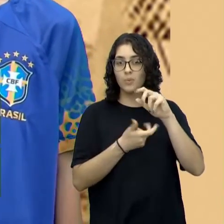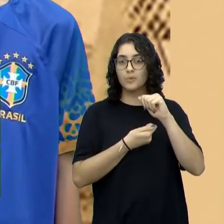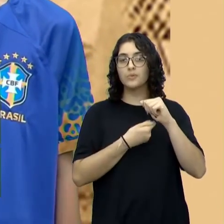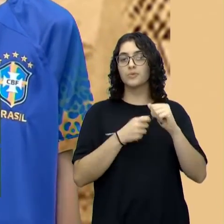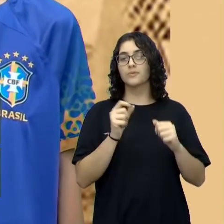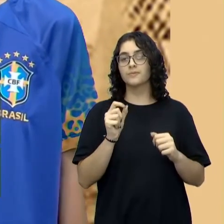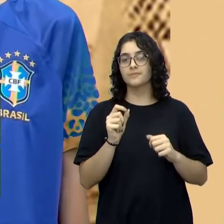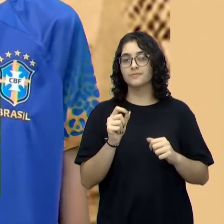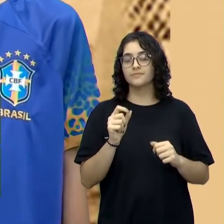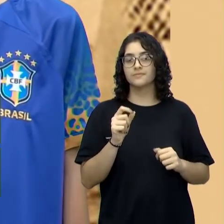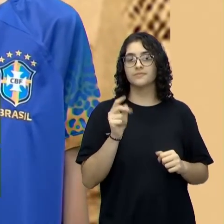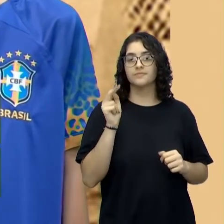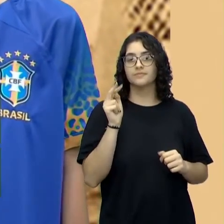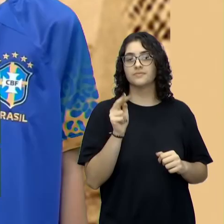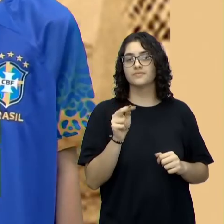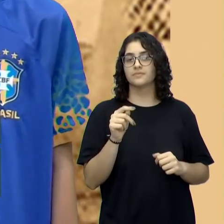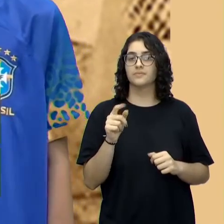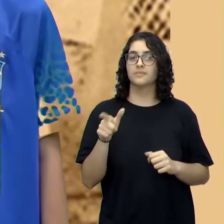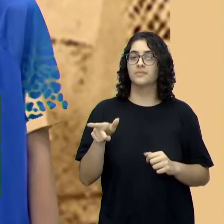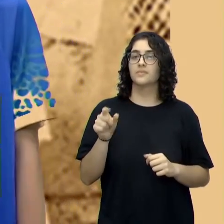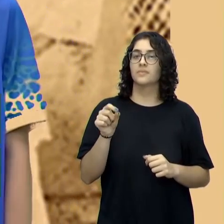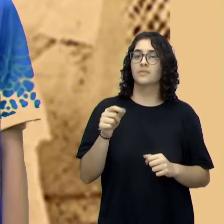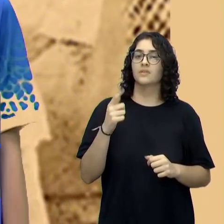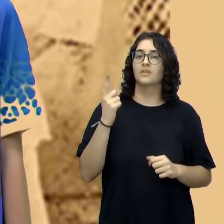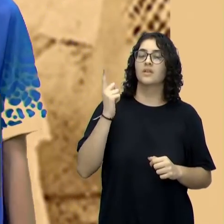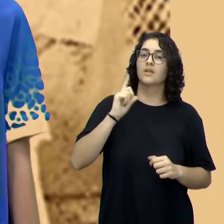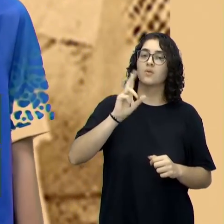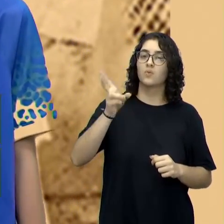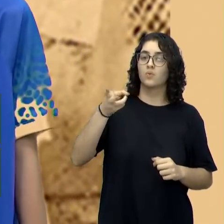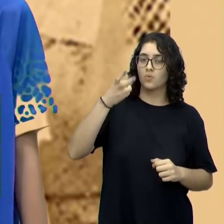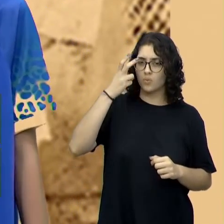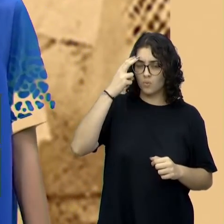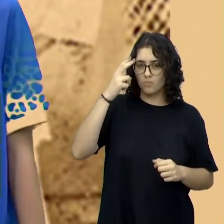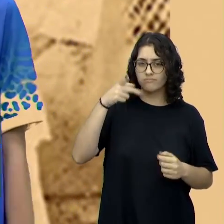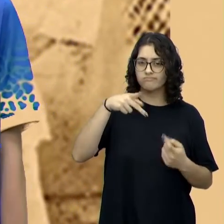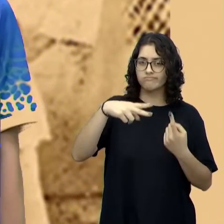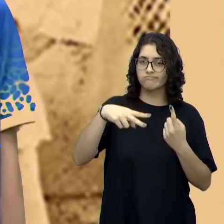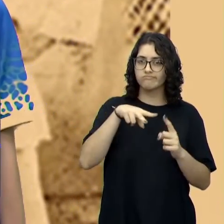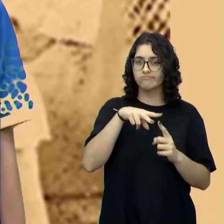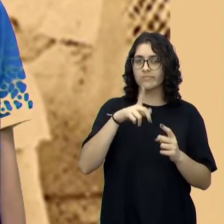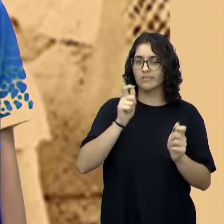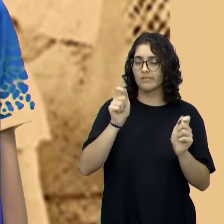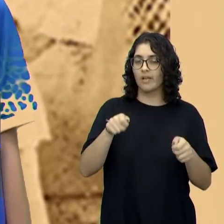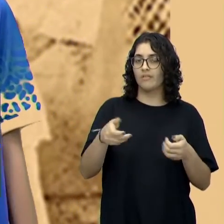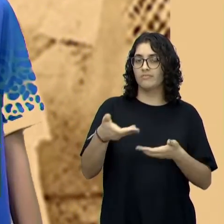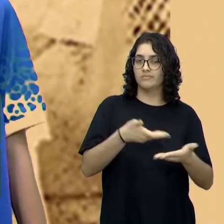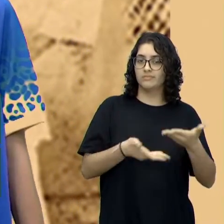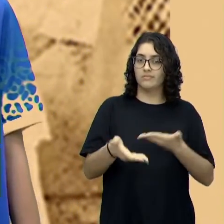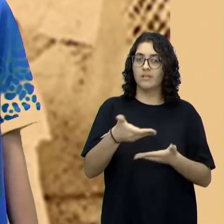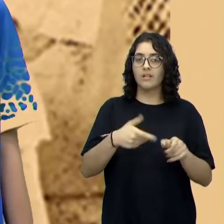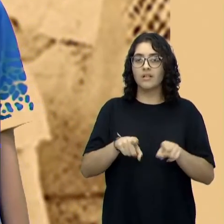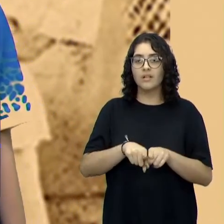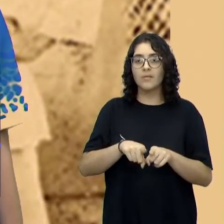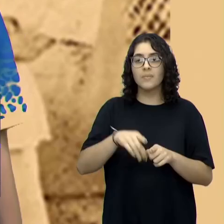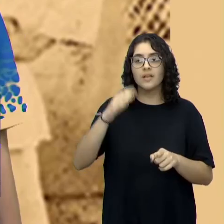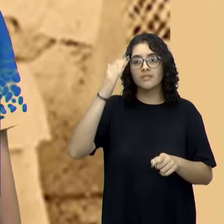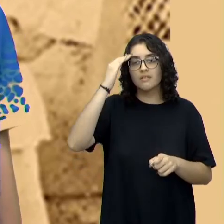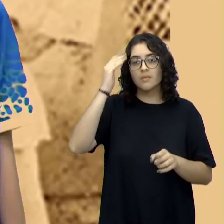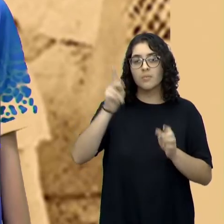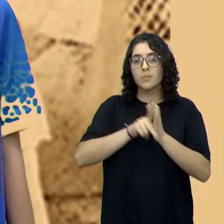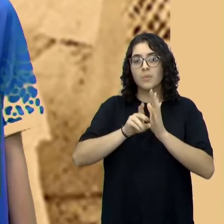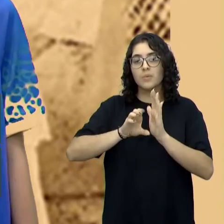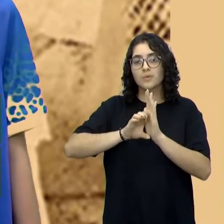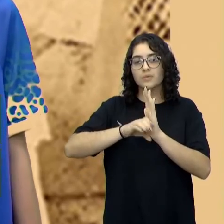poderem enxergar um pouco essas outras culturas e dessa forma aí também ir criando essa noção, esse conceito